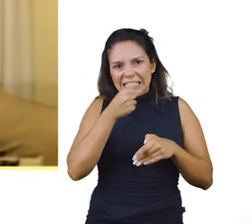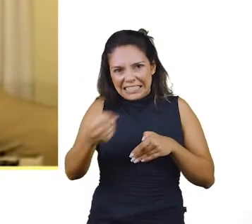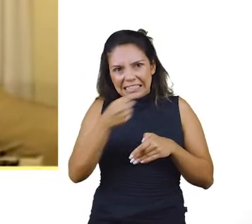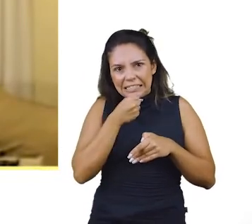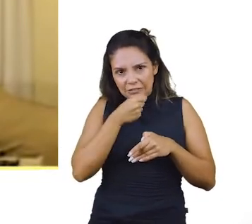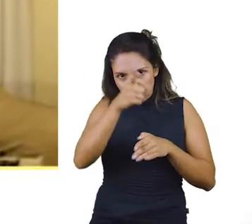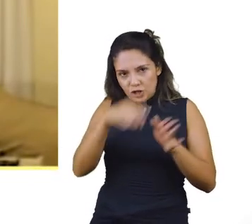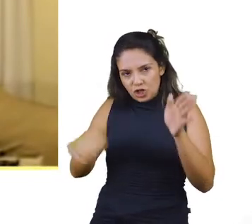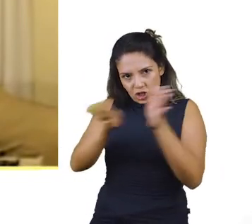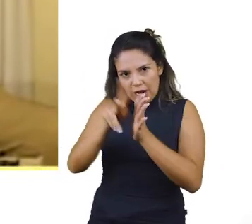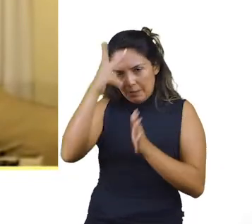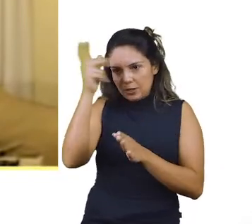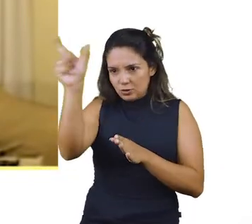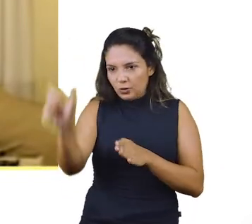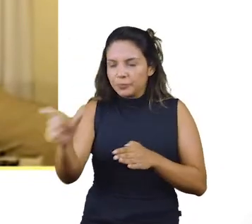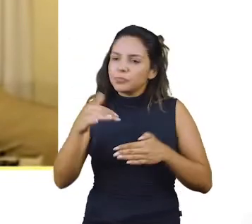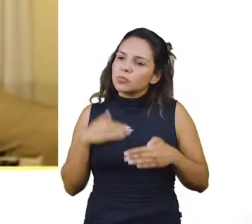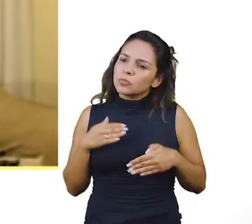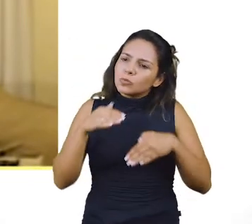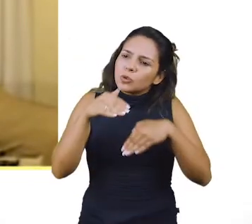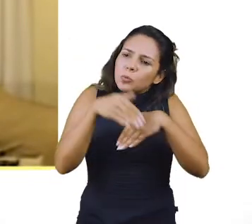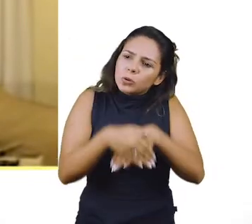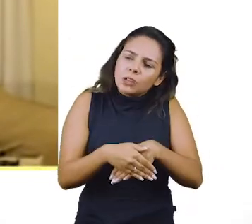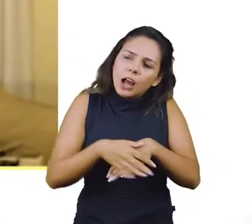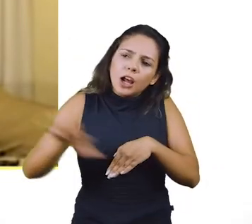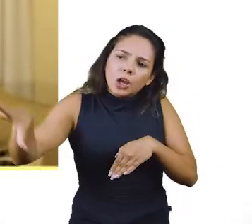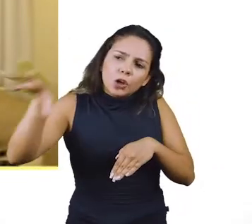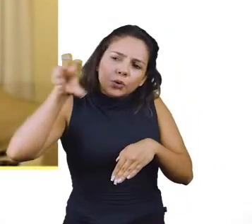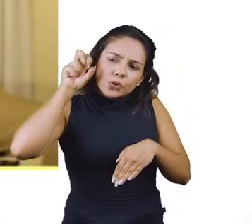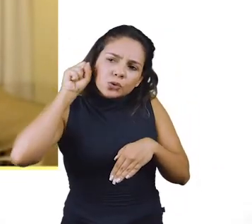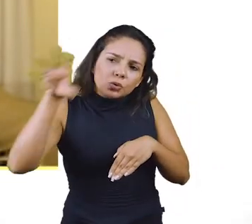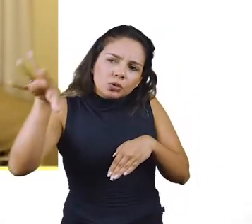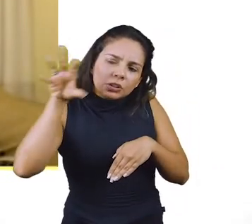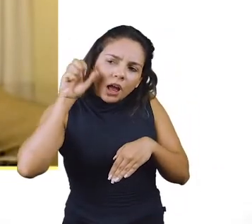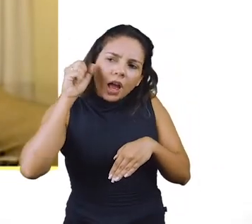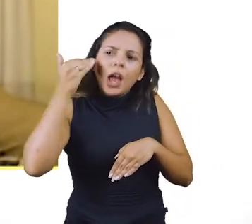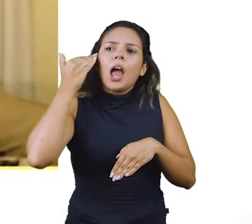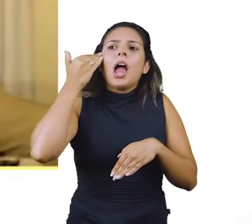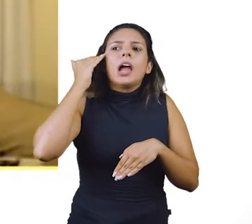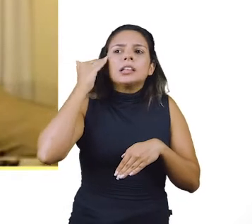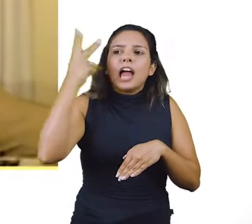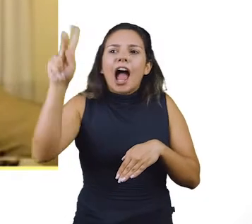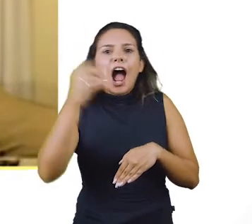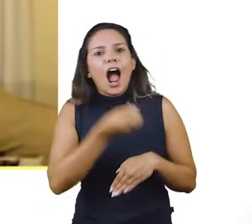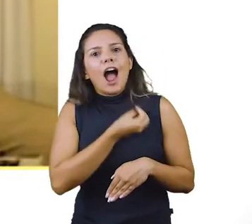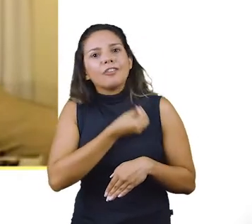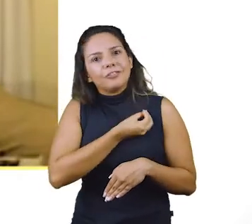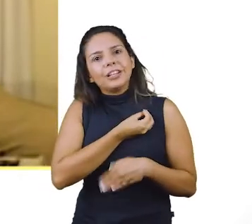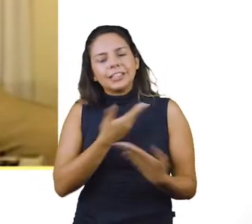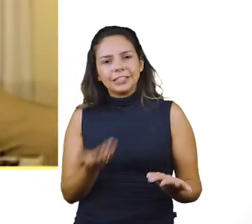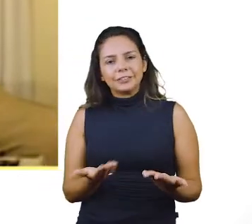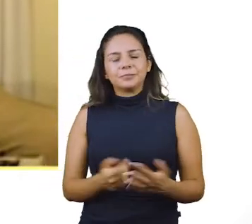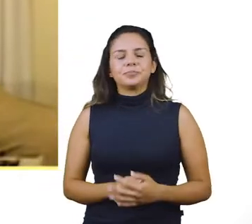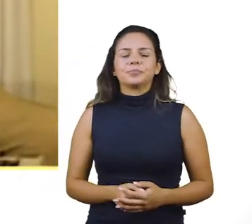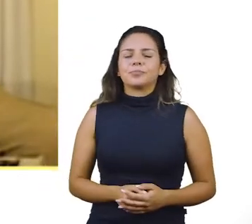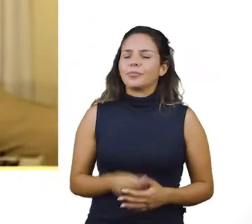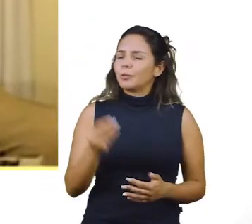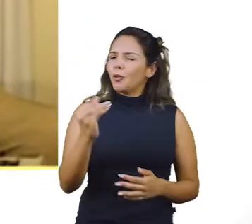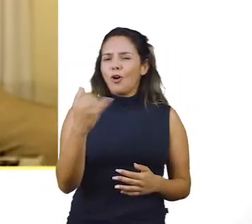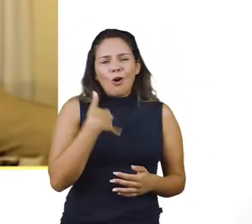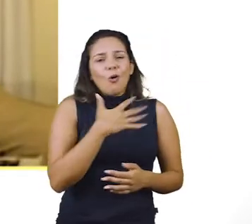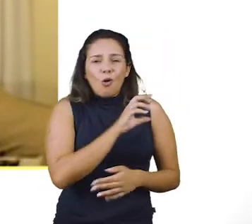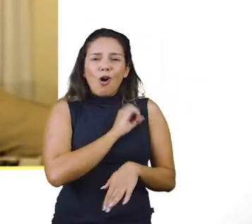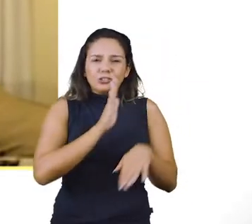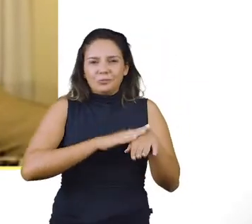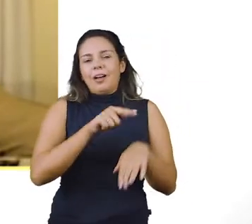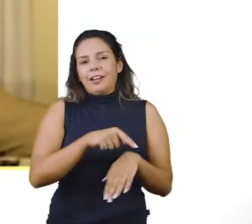o mundo dela naquele momento. Então, eu gosto muito desses 2 fatores. E é um desafio muito